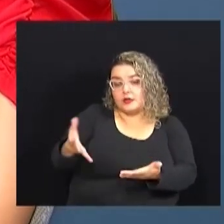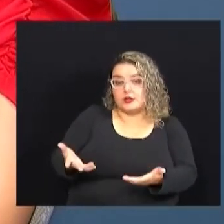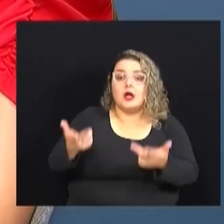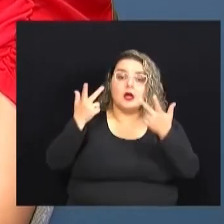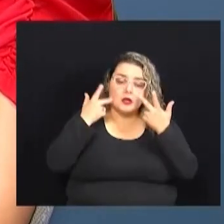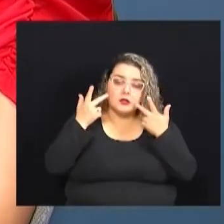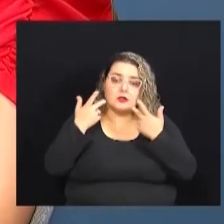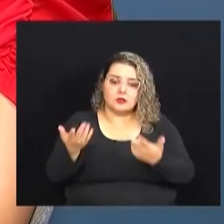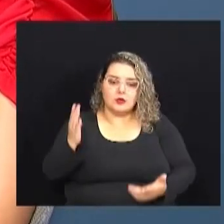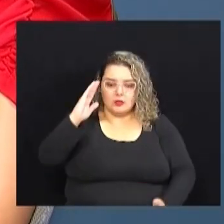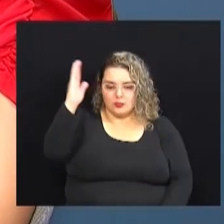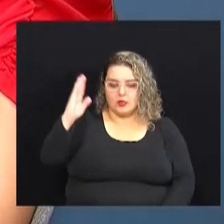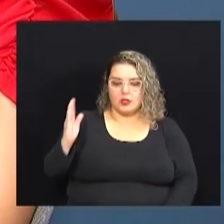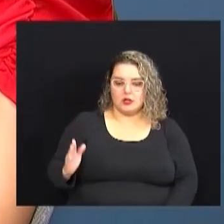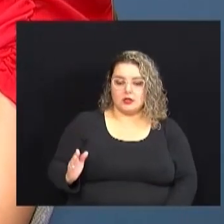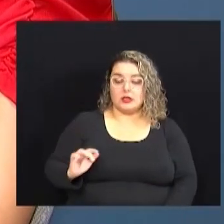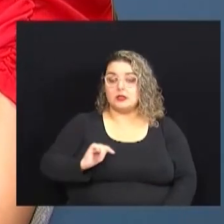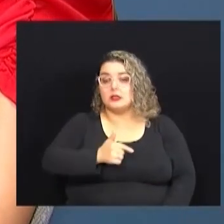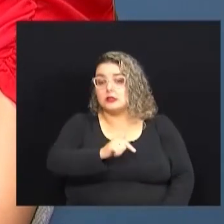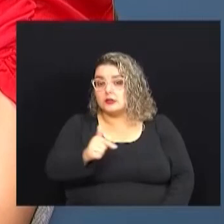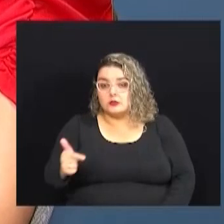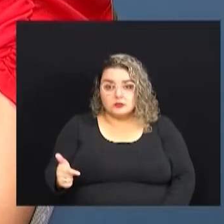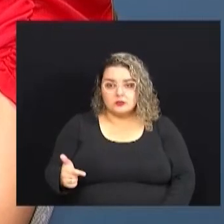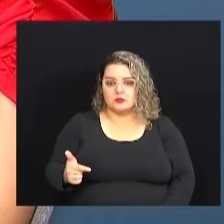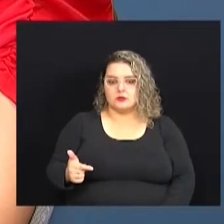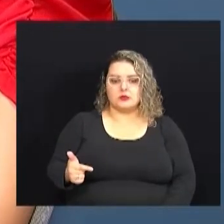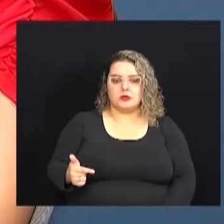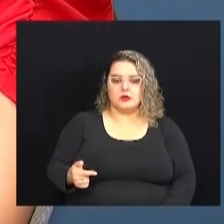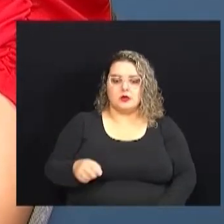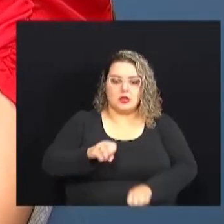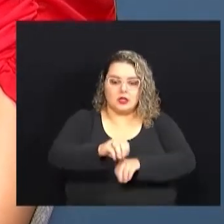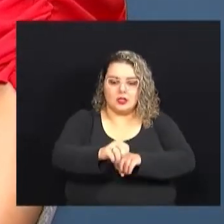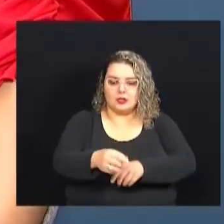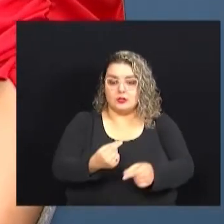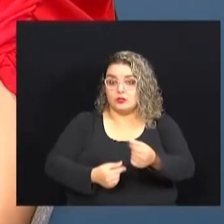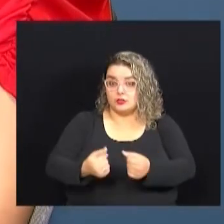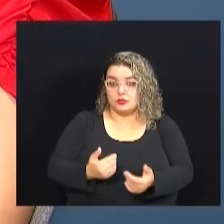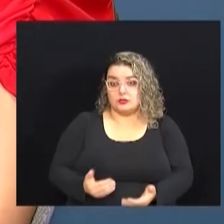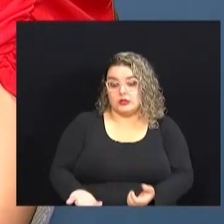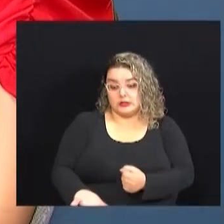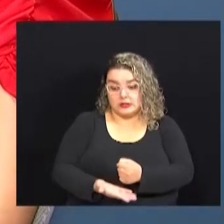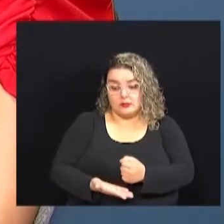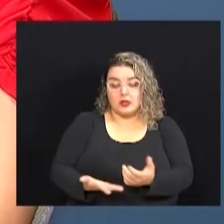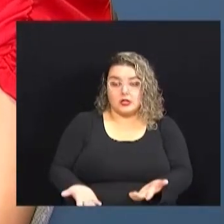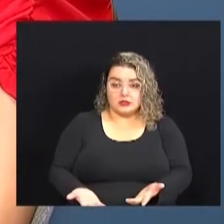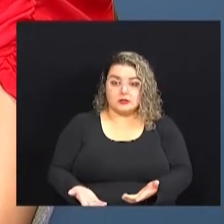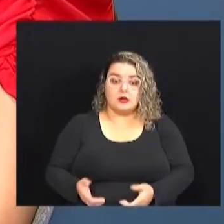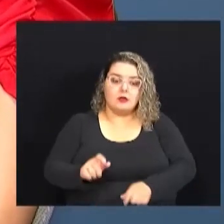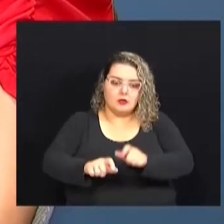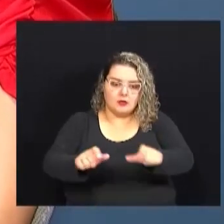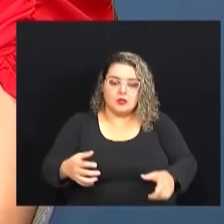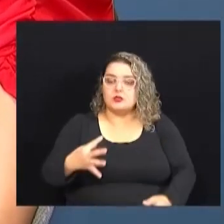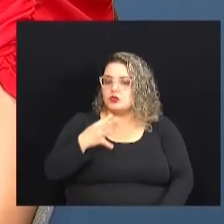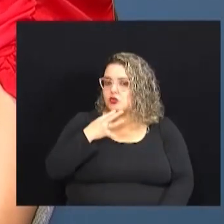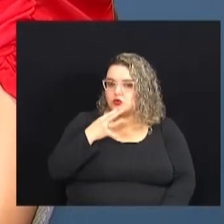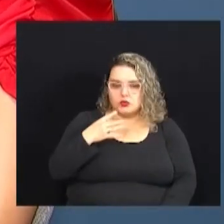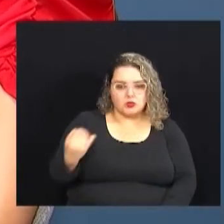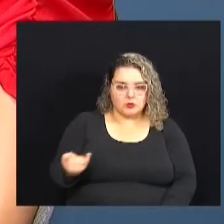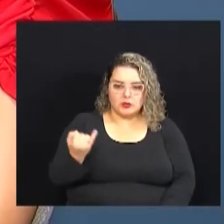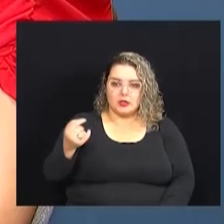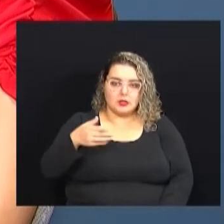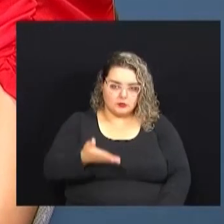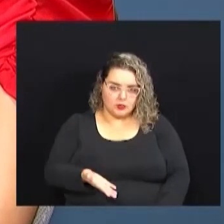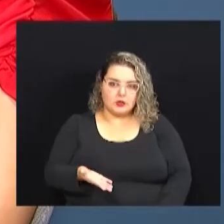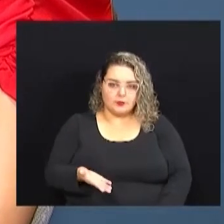É natural isso, né, o Brasil é um país que ele não tem educação financeira desde a base, né, então muitas pessoas desconhecem a